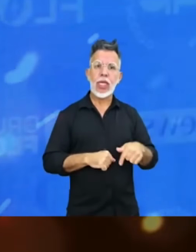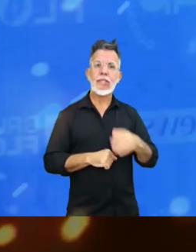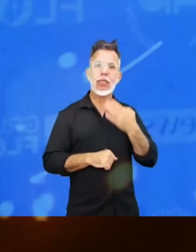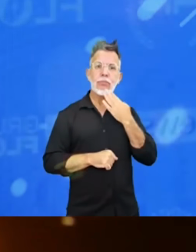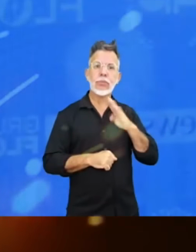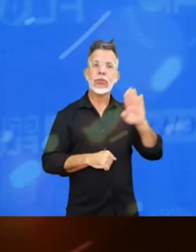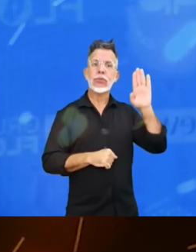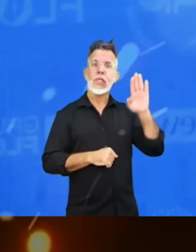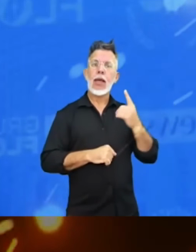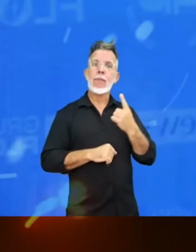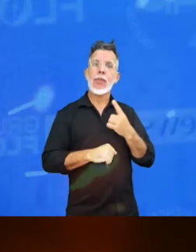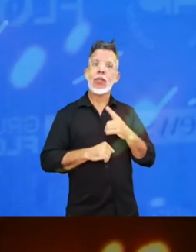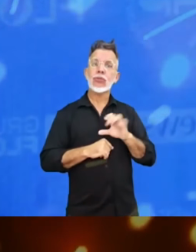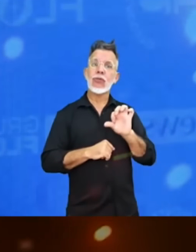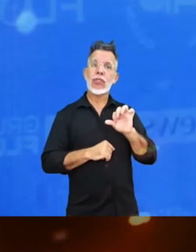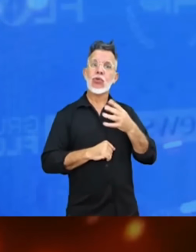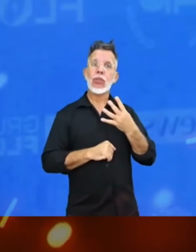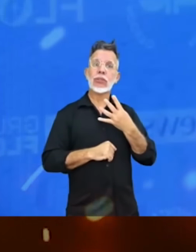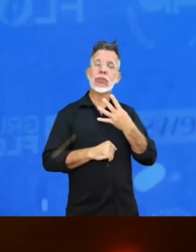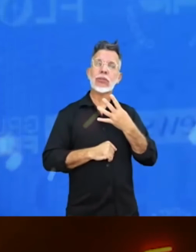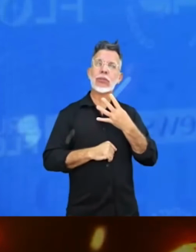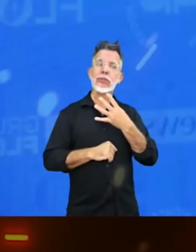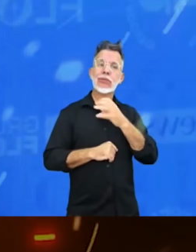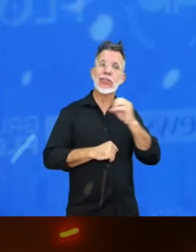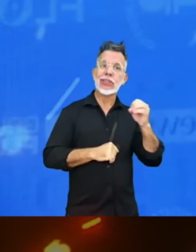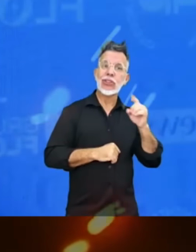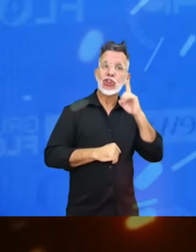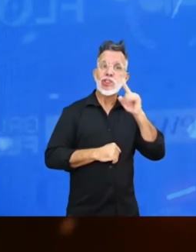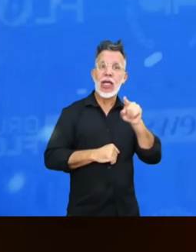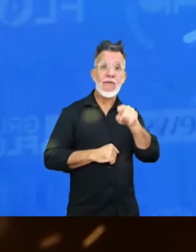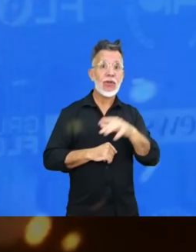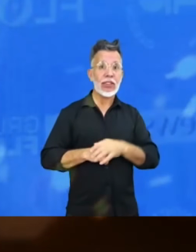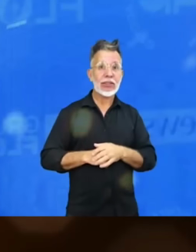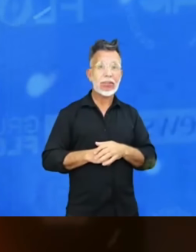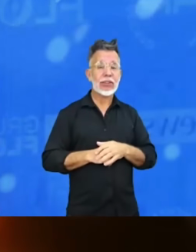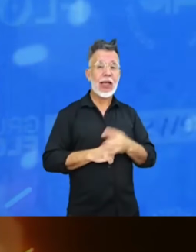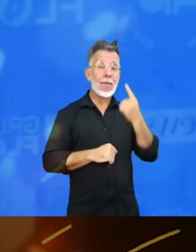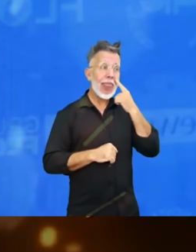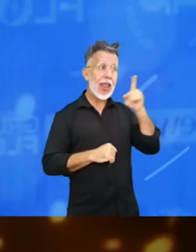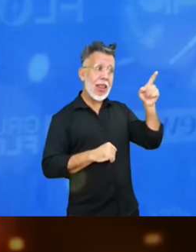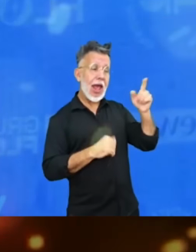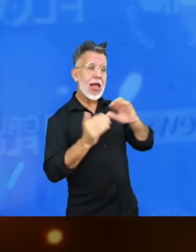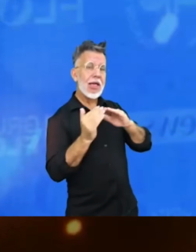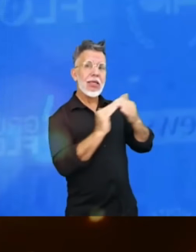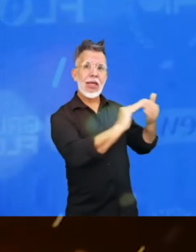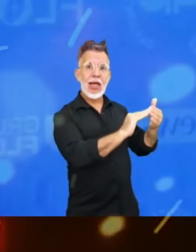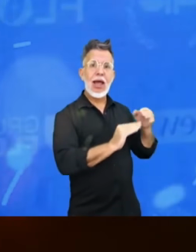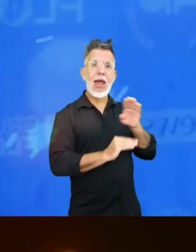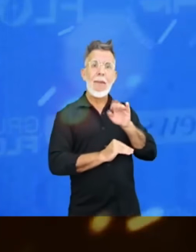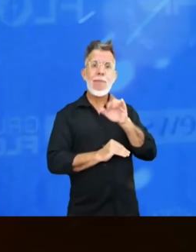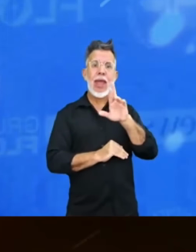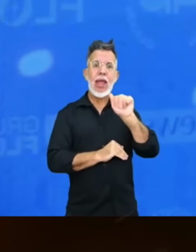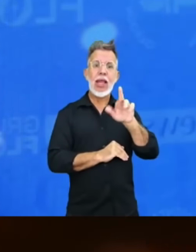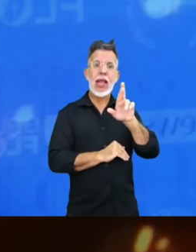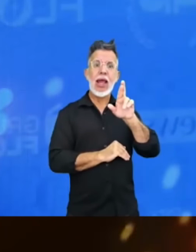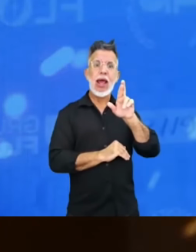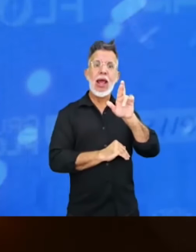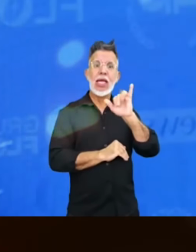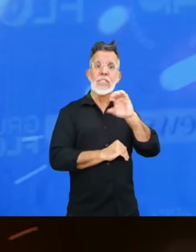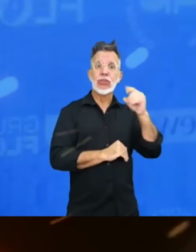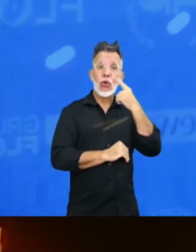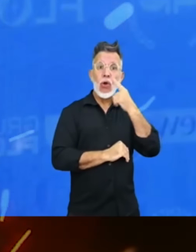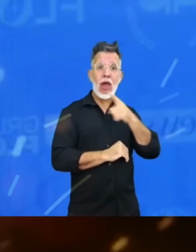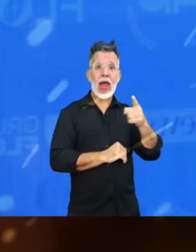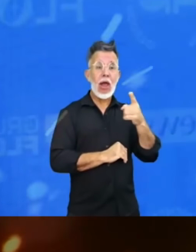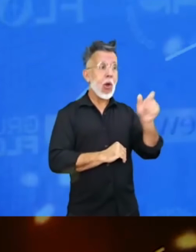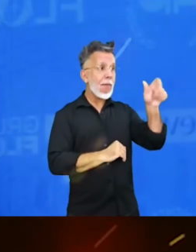mais estar morando nessa condição no Beira Rio uma favela que eu tive uma senhora falou para mim que ninguém suporta aquele frio que parece IML e eu